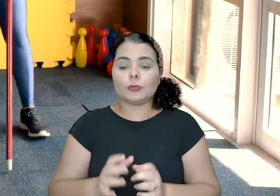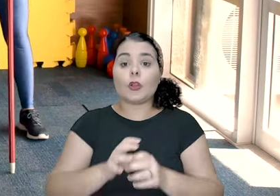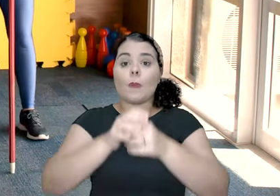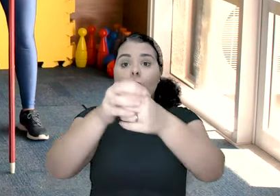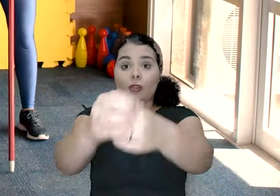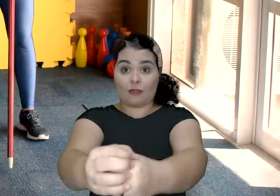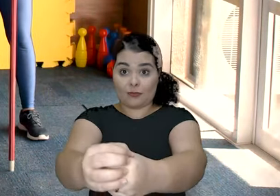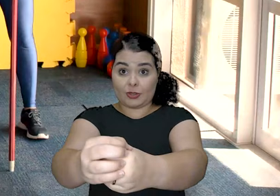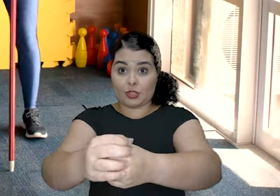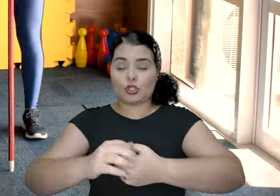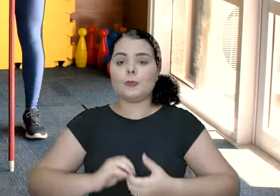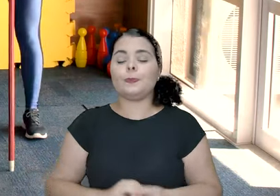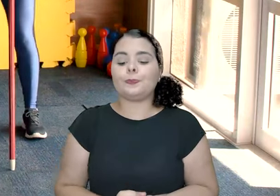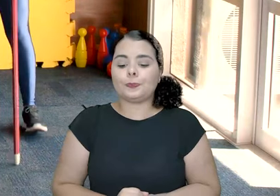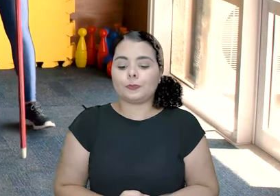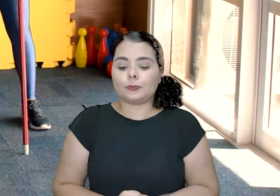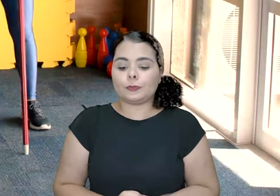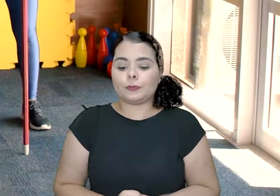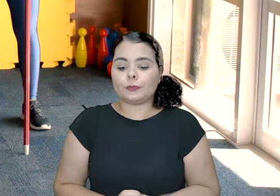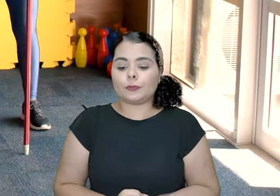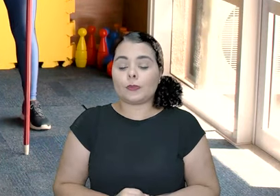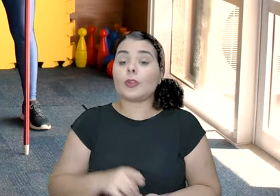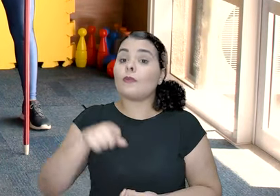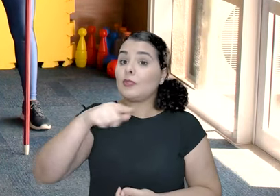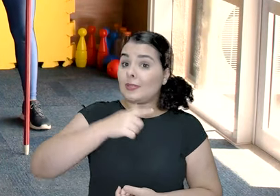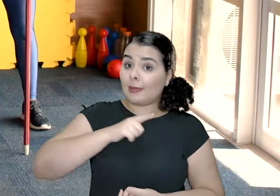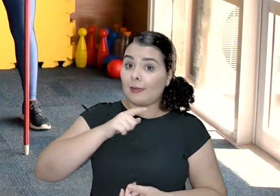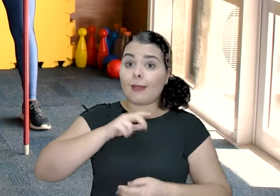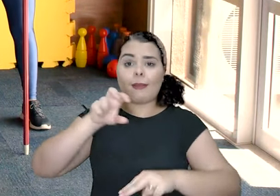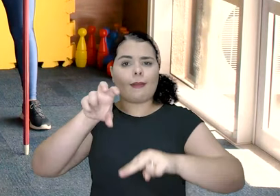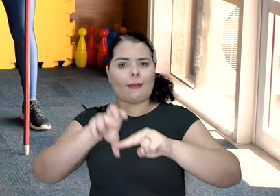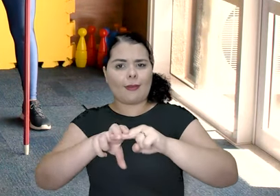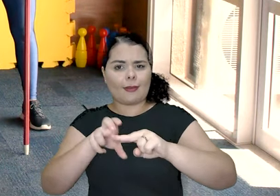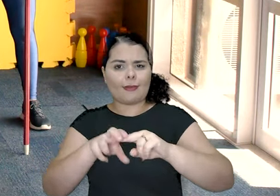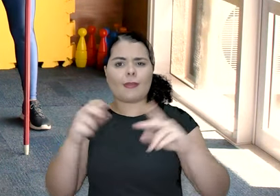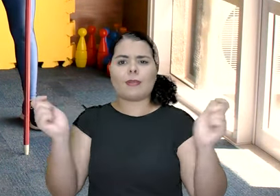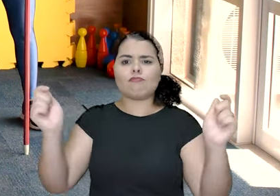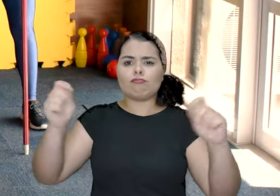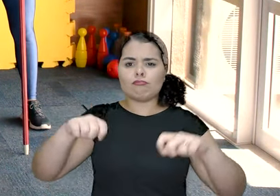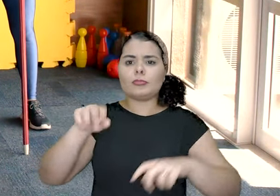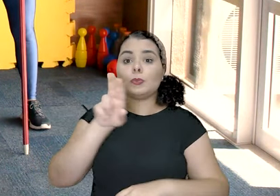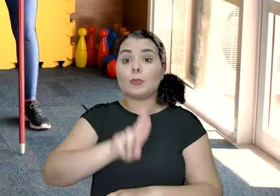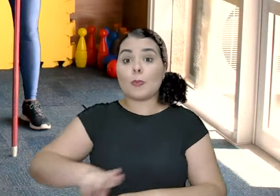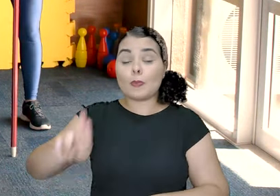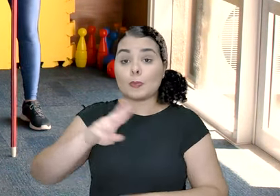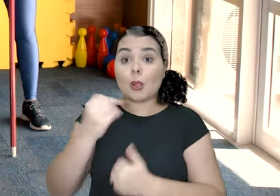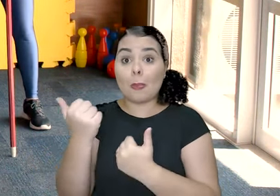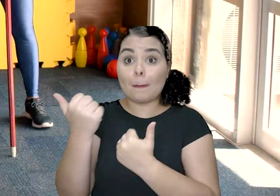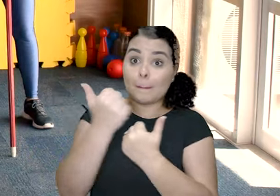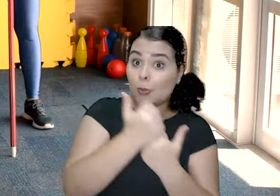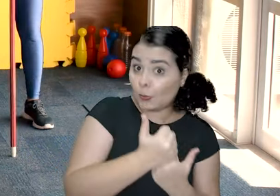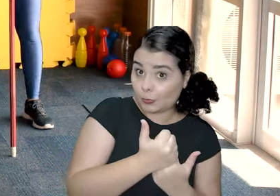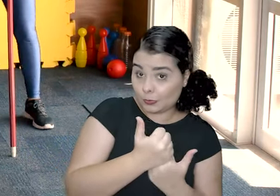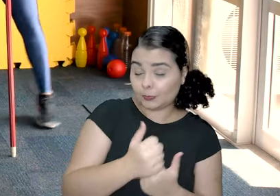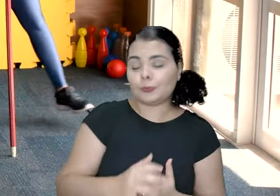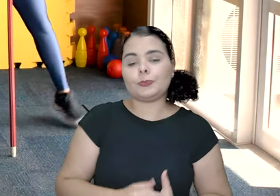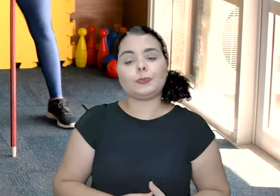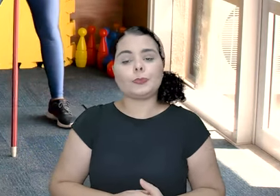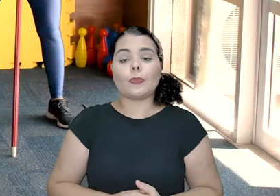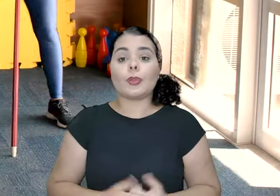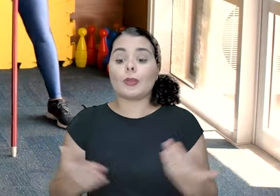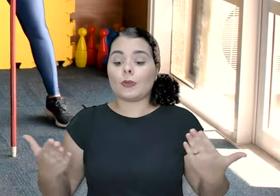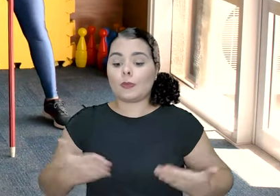Posicionando aqui na frente. Lembra que você tem a sua cadeira para te apoiar. O primeiro exercício